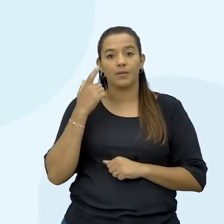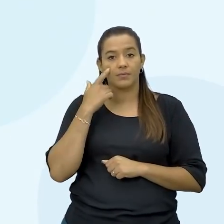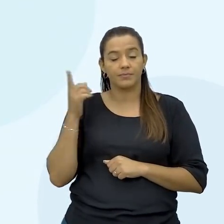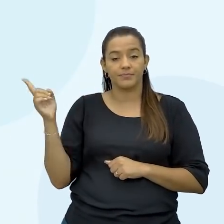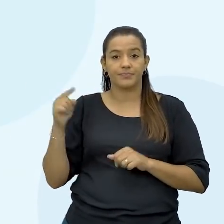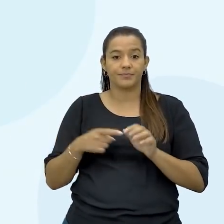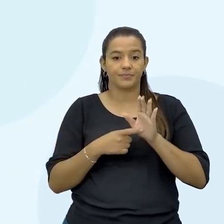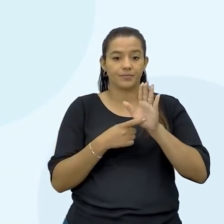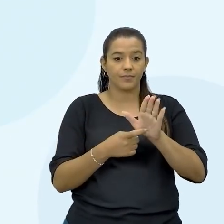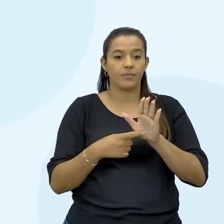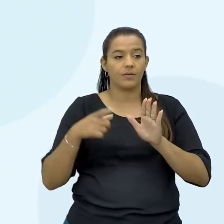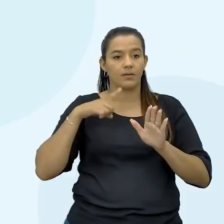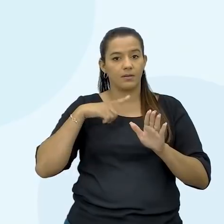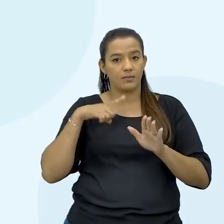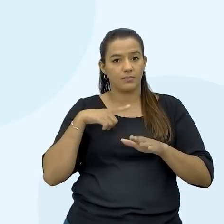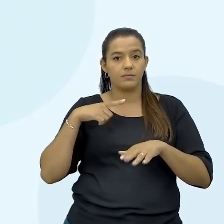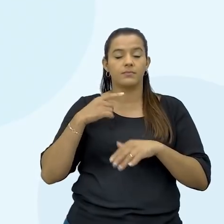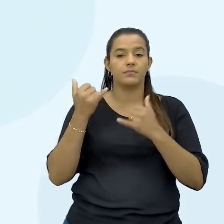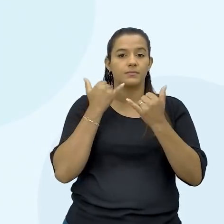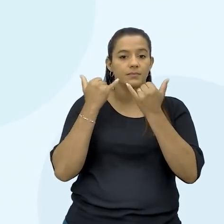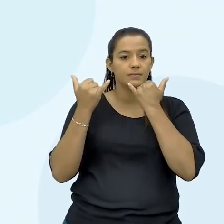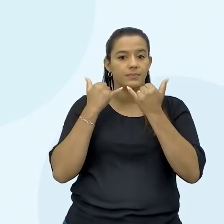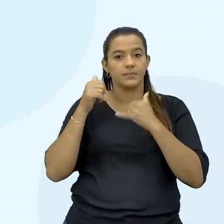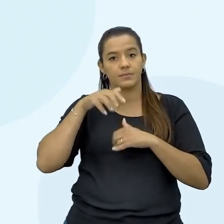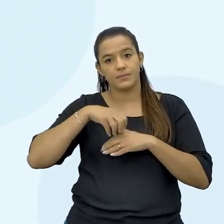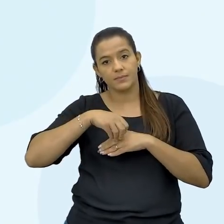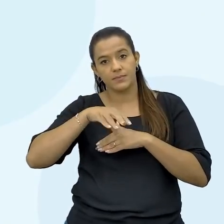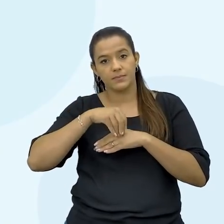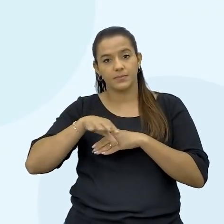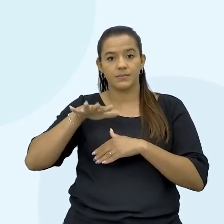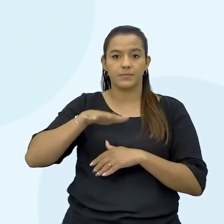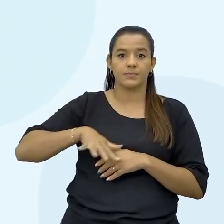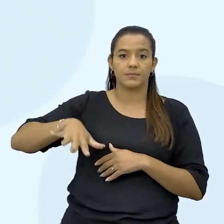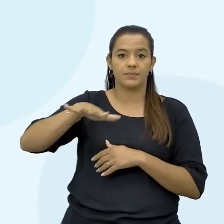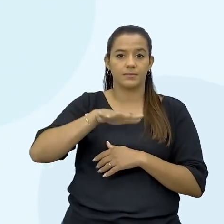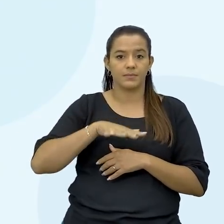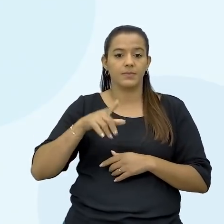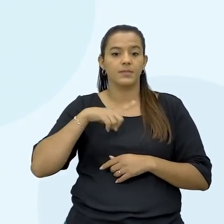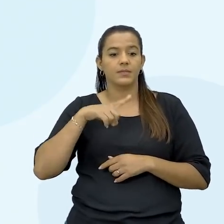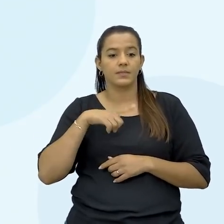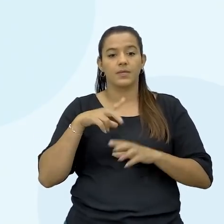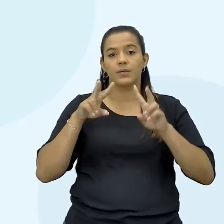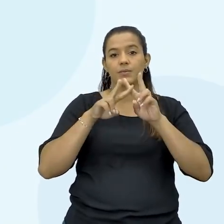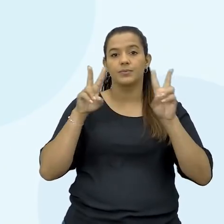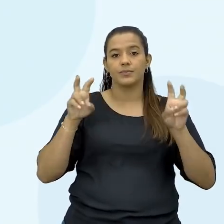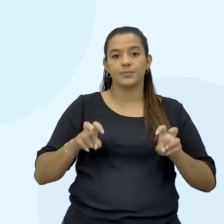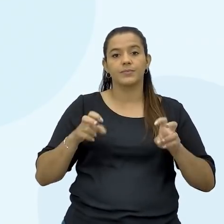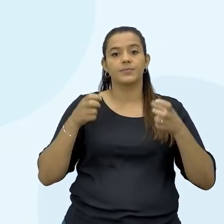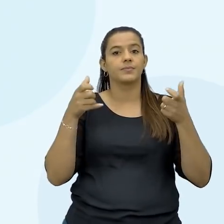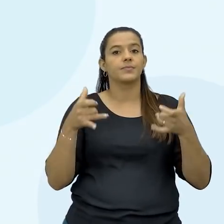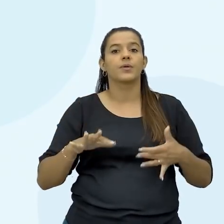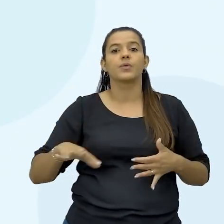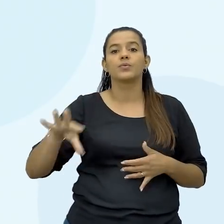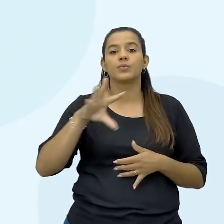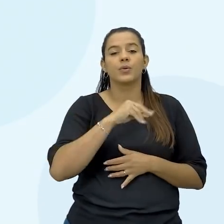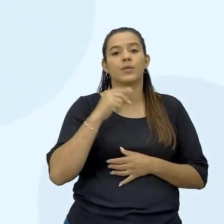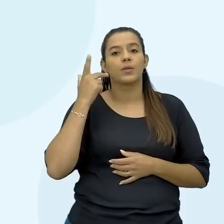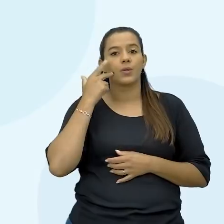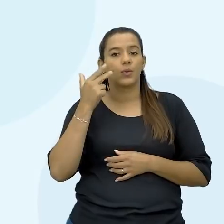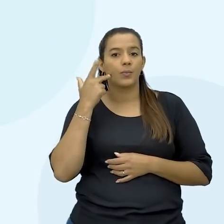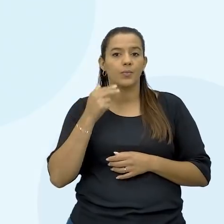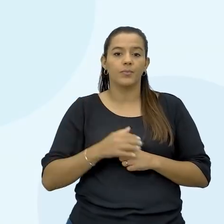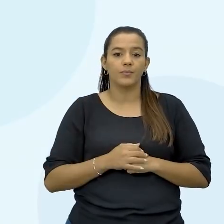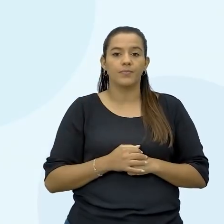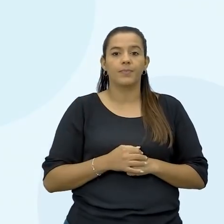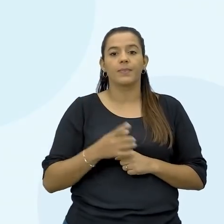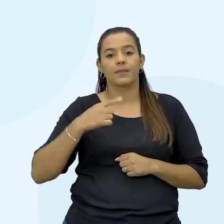do mapa, tem as informações gerais sobre o material. E esse é um texto que é comum a todos os mapas. Vale a